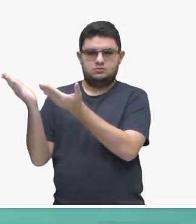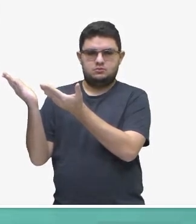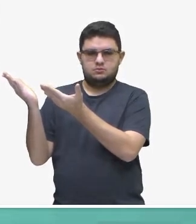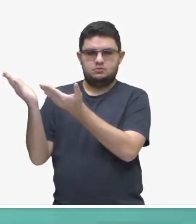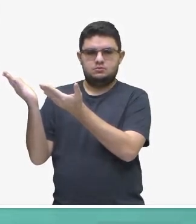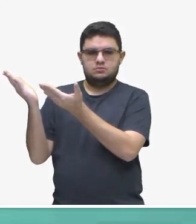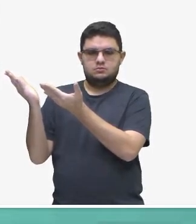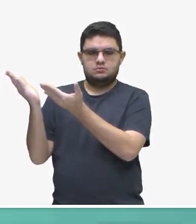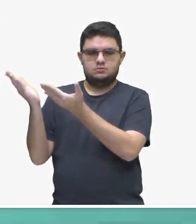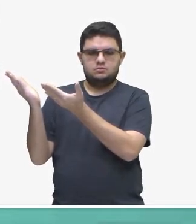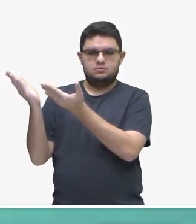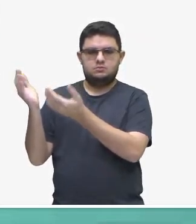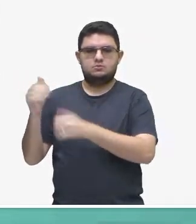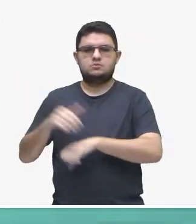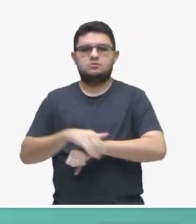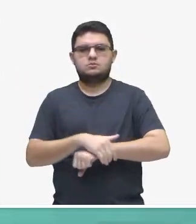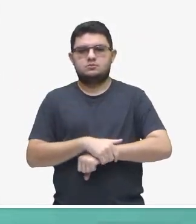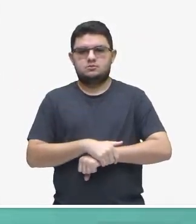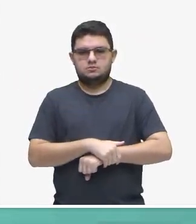WH.